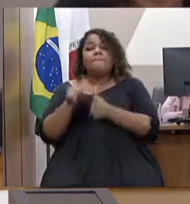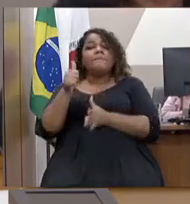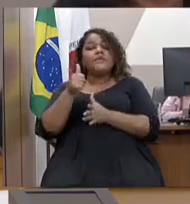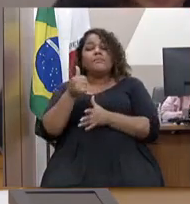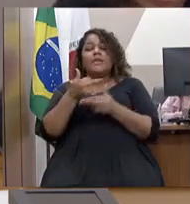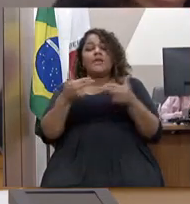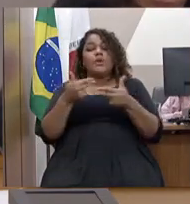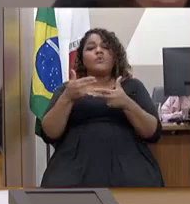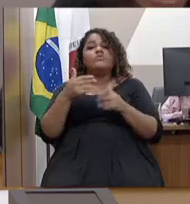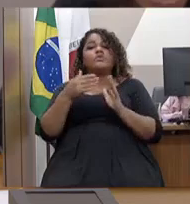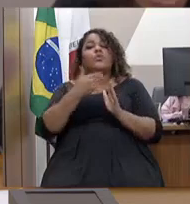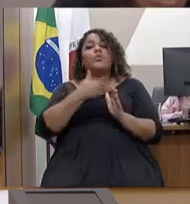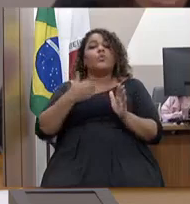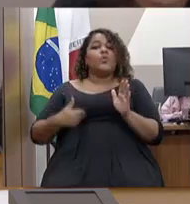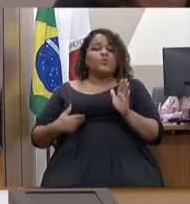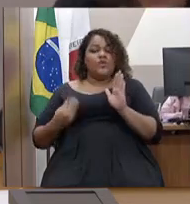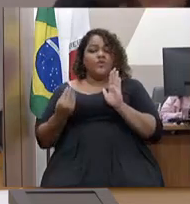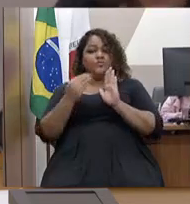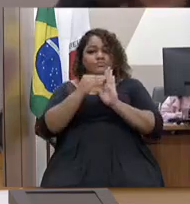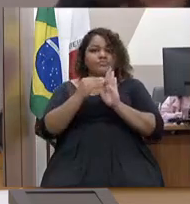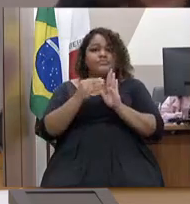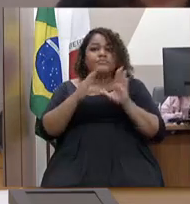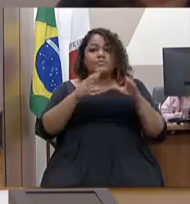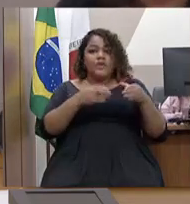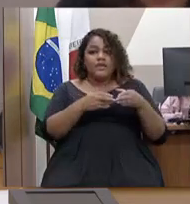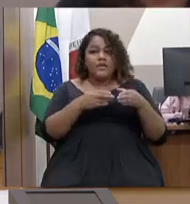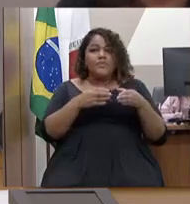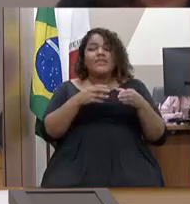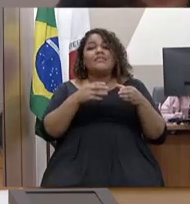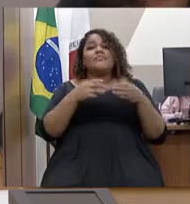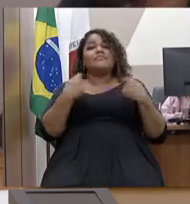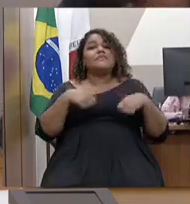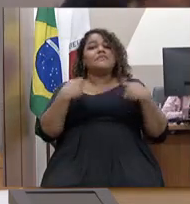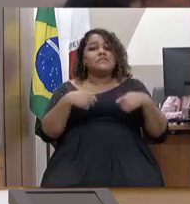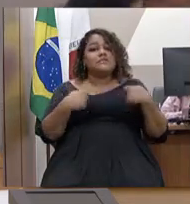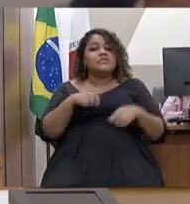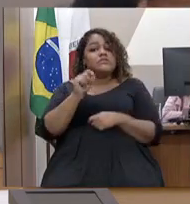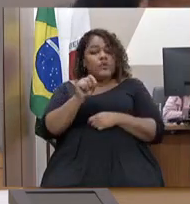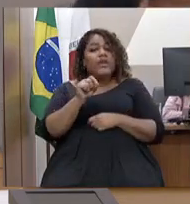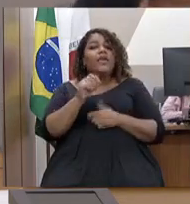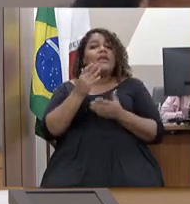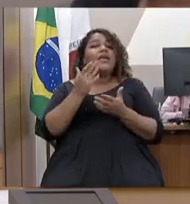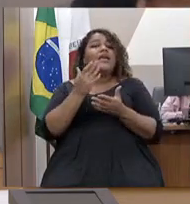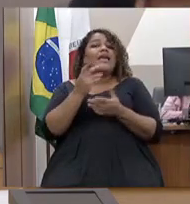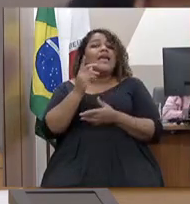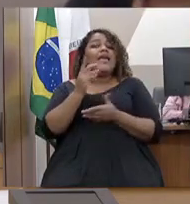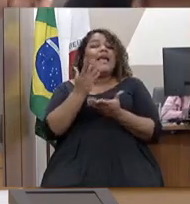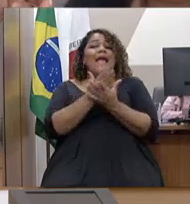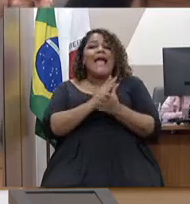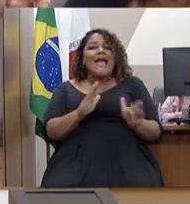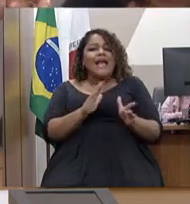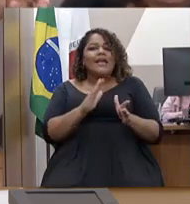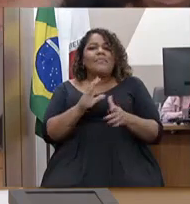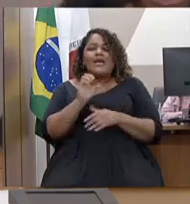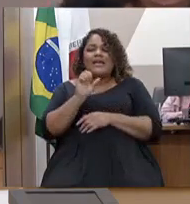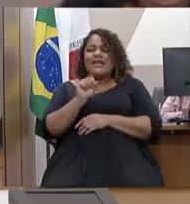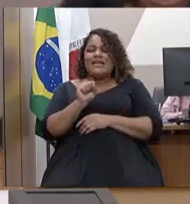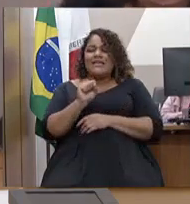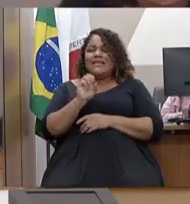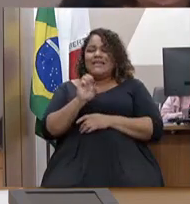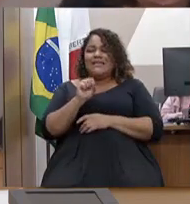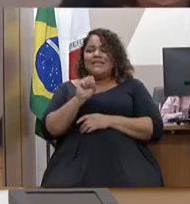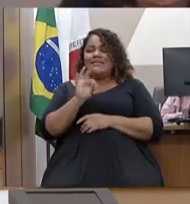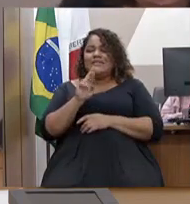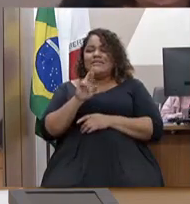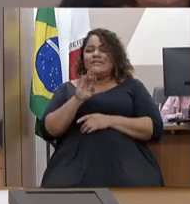nossa equipe colocou como necessidade era acabar com o estribo acabar com o estribo do caminhão de lixo para ninguém ficar